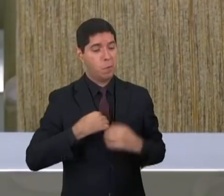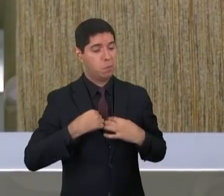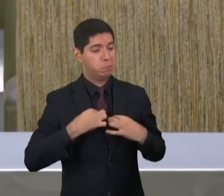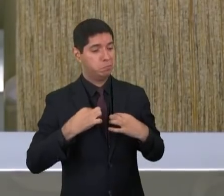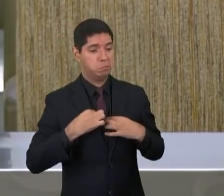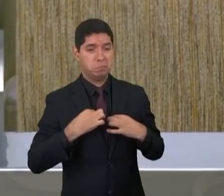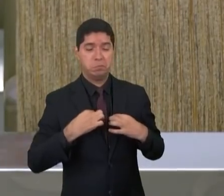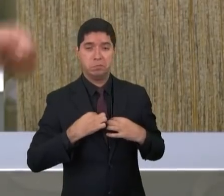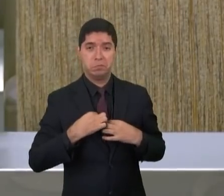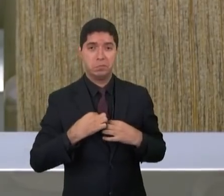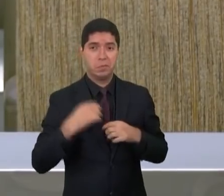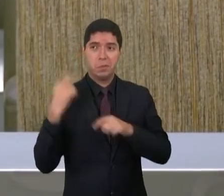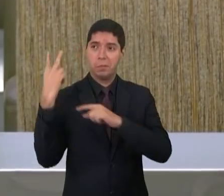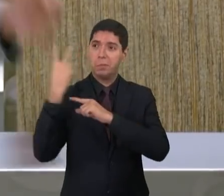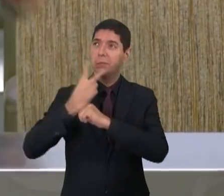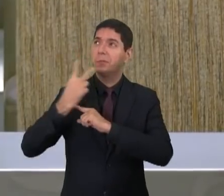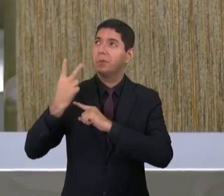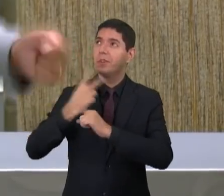você